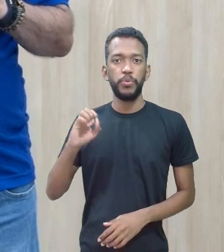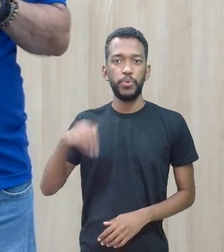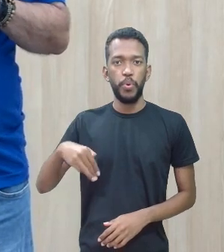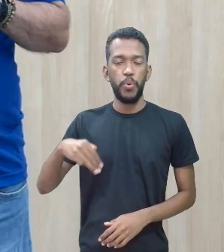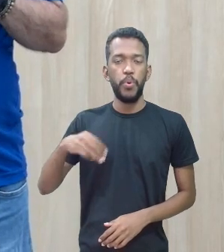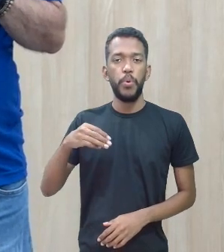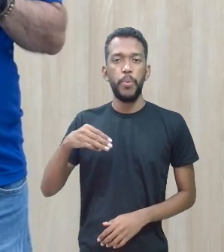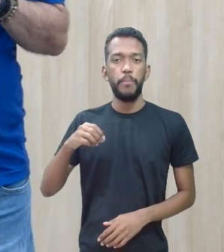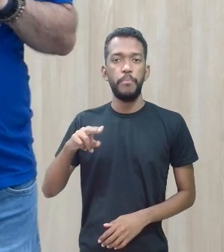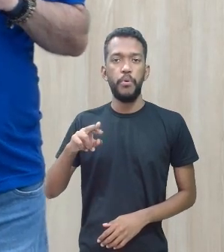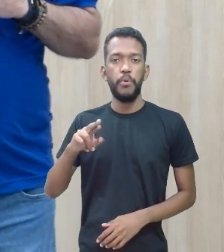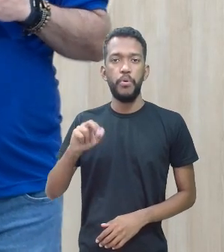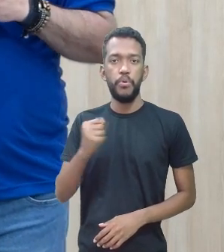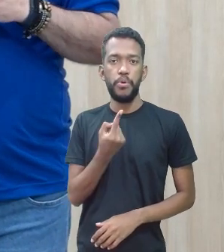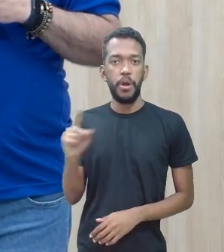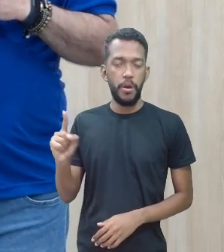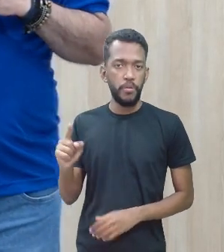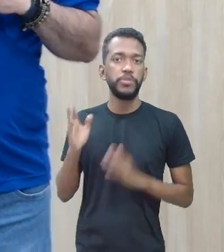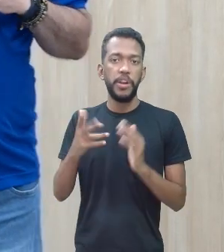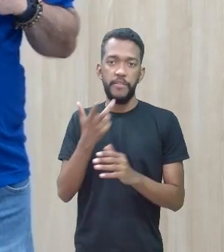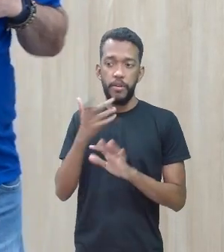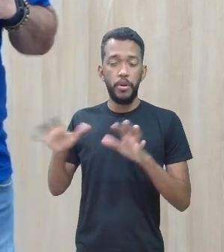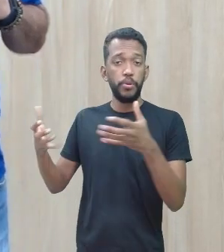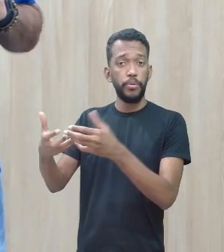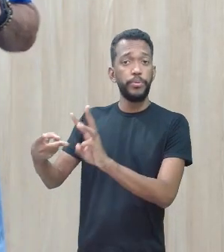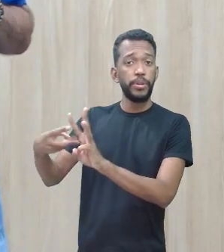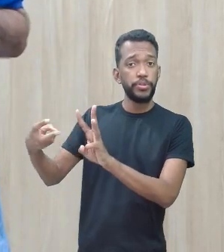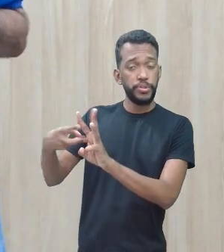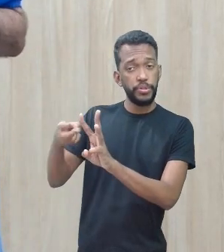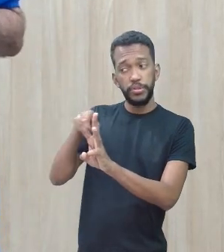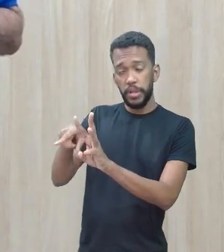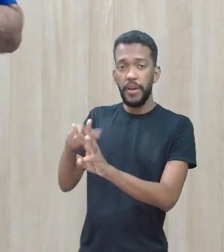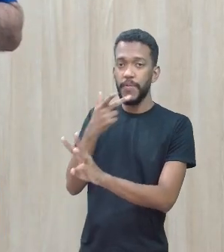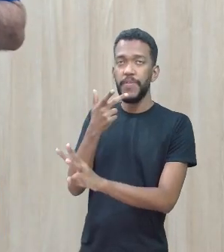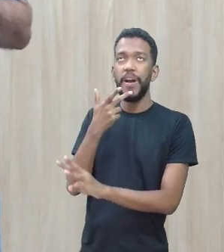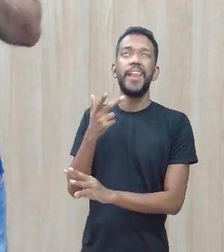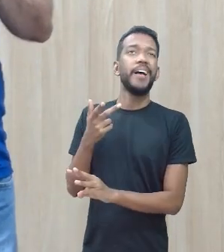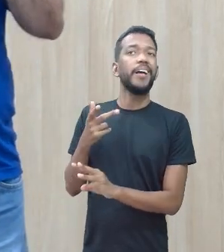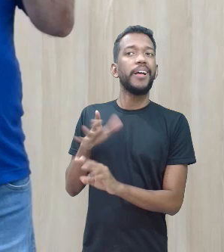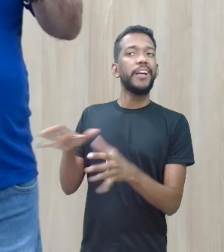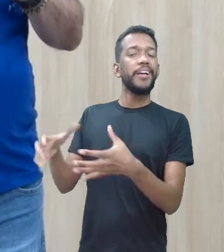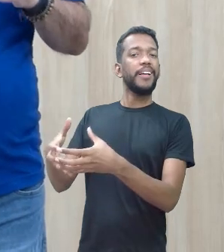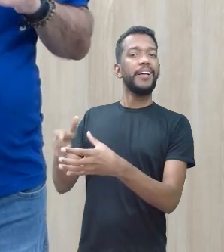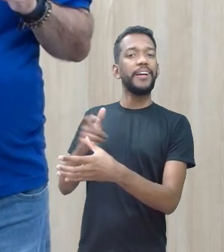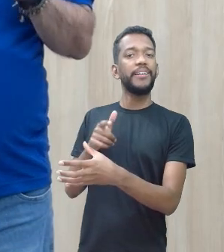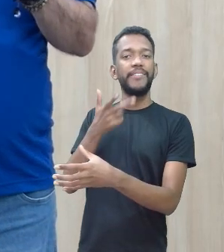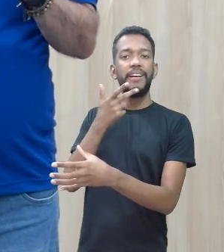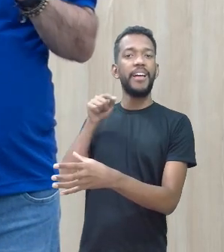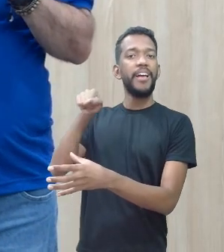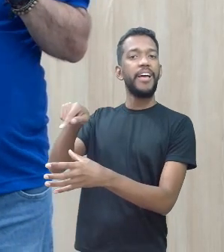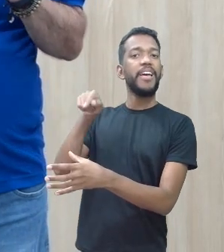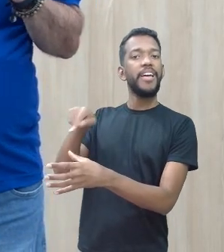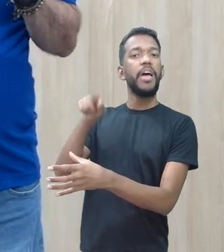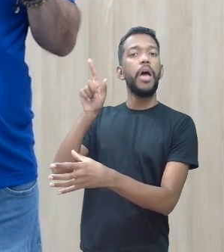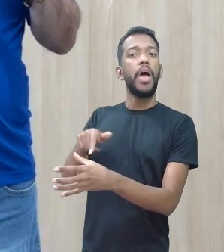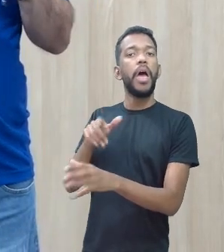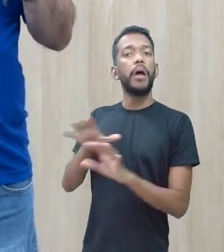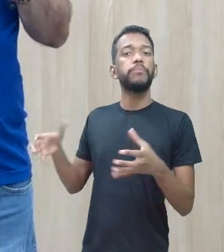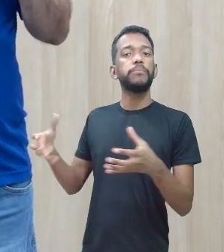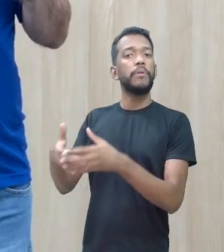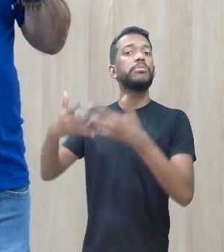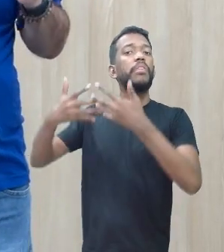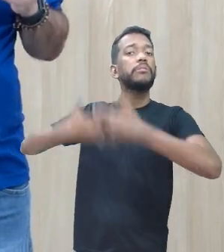referiu, né, aos indígenas, né, como em outras palavras, como um povo, né, que